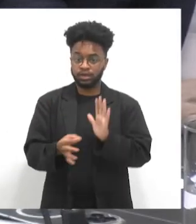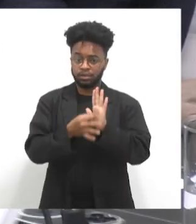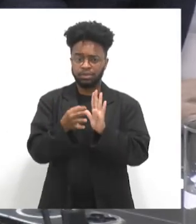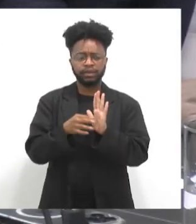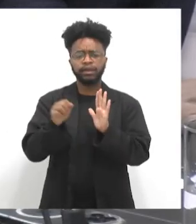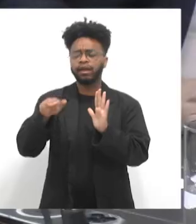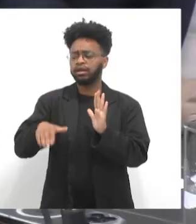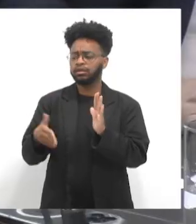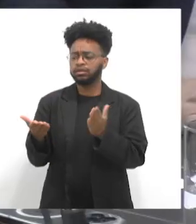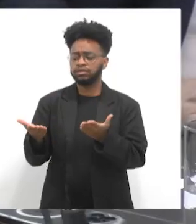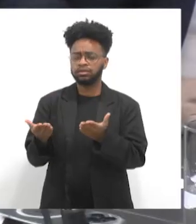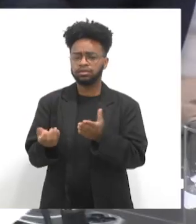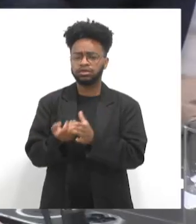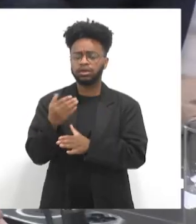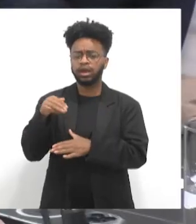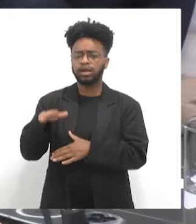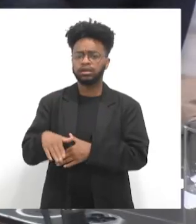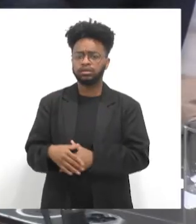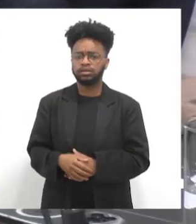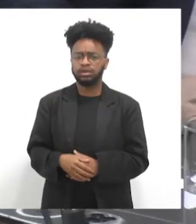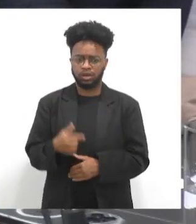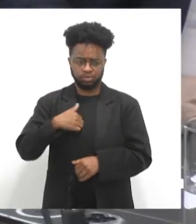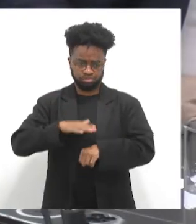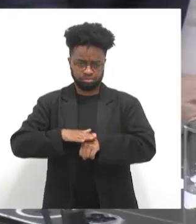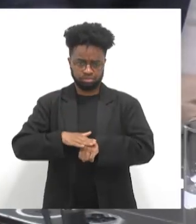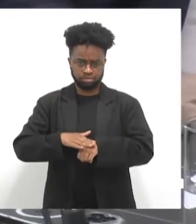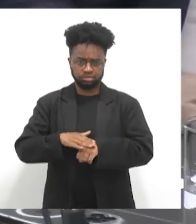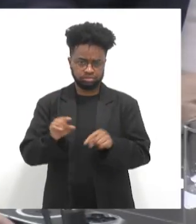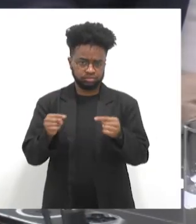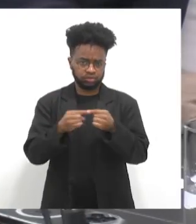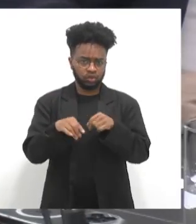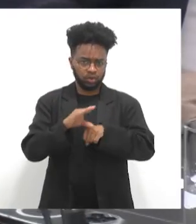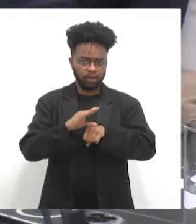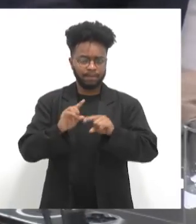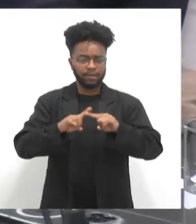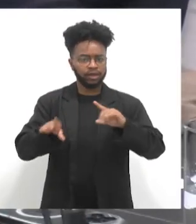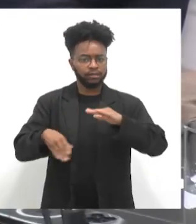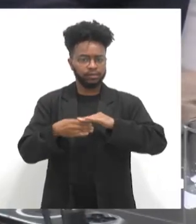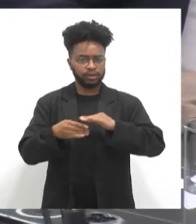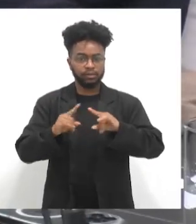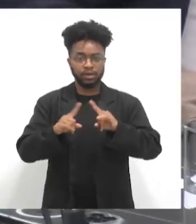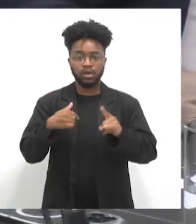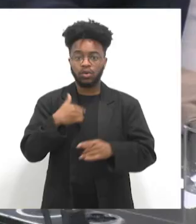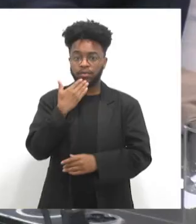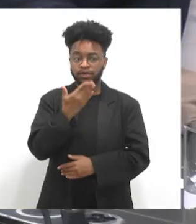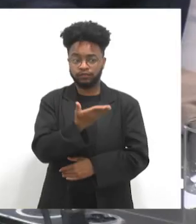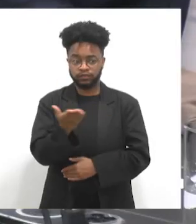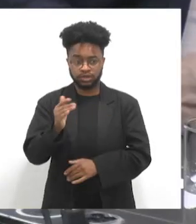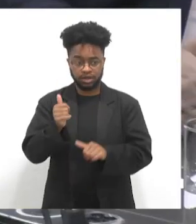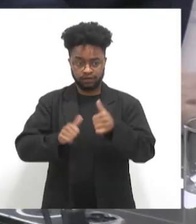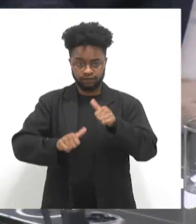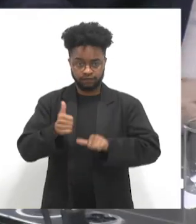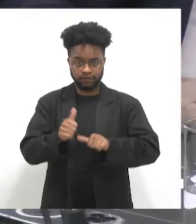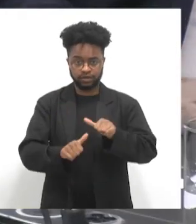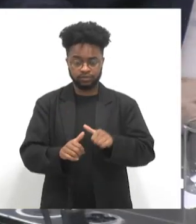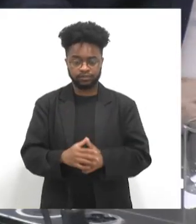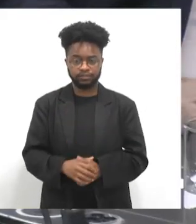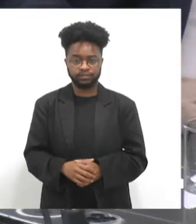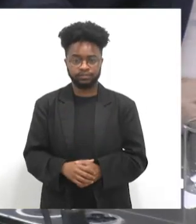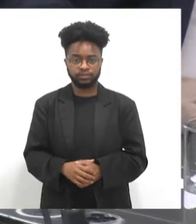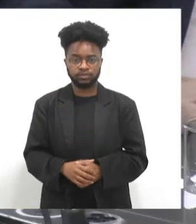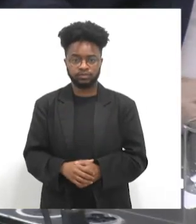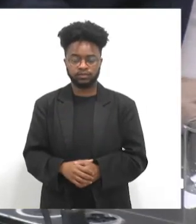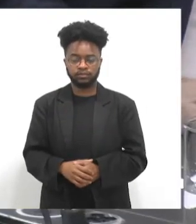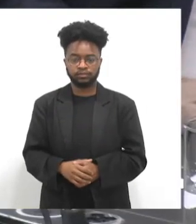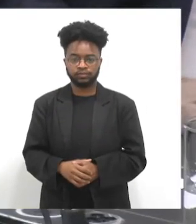parecer? É meu? É seu. O parecer é meu, é pela constitucionalidade com emenda, mas eu peço aqui observação, porque